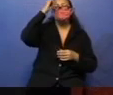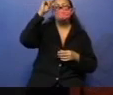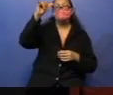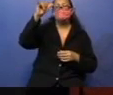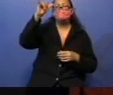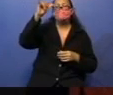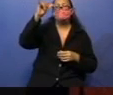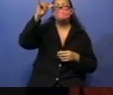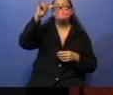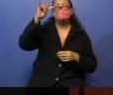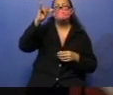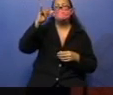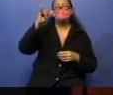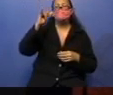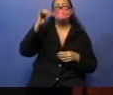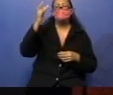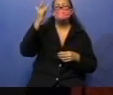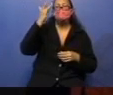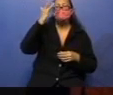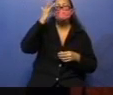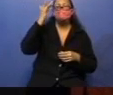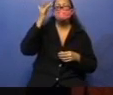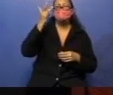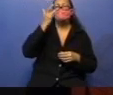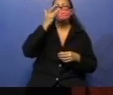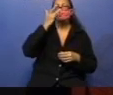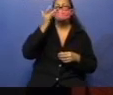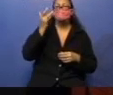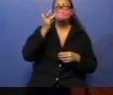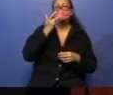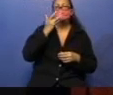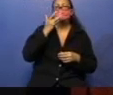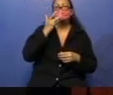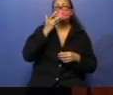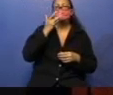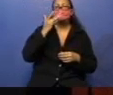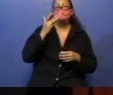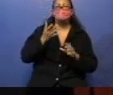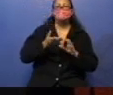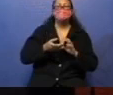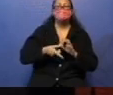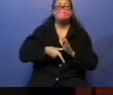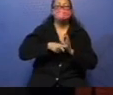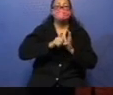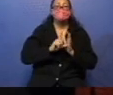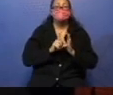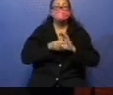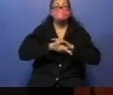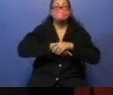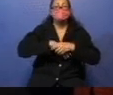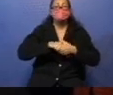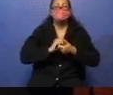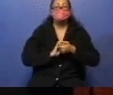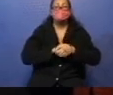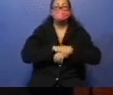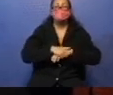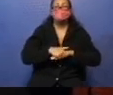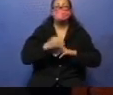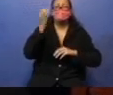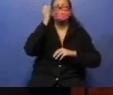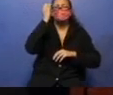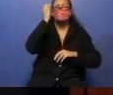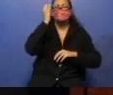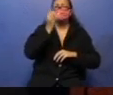Evite tocar os olhos, nariz e boca sem lavar, sem higienizar as mãos. Não fica coçando os